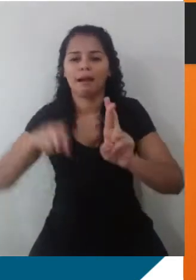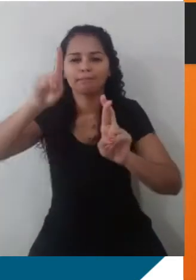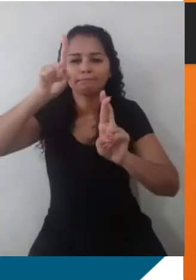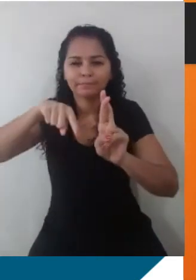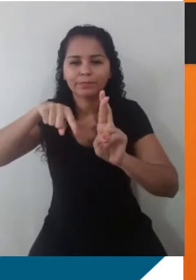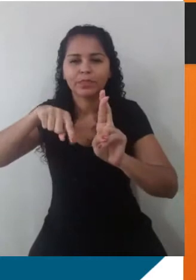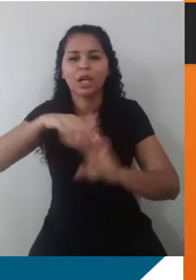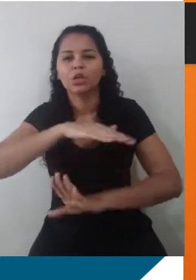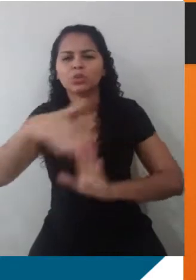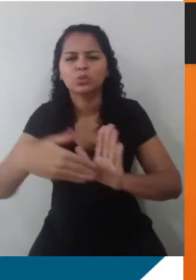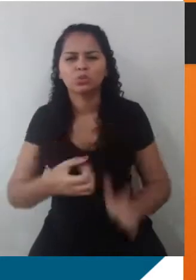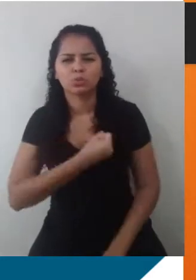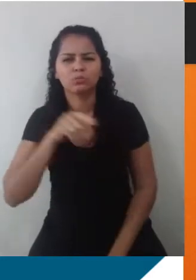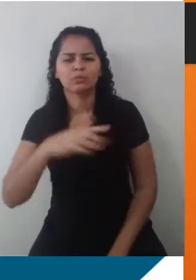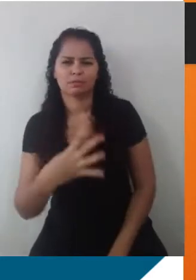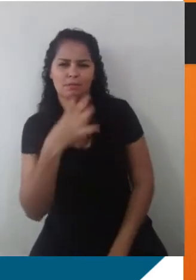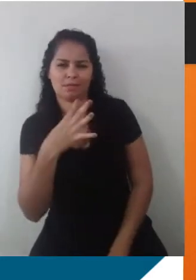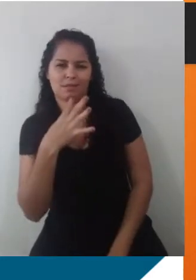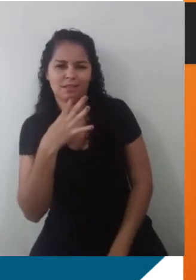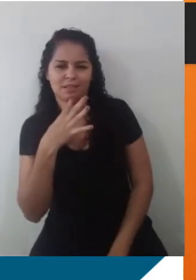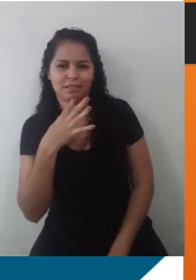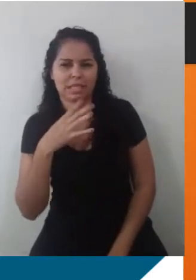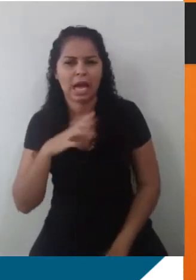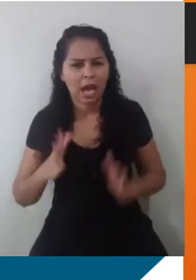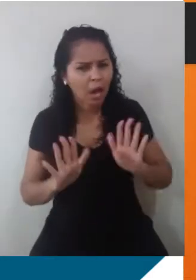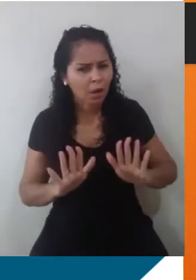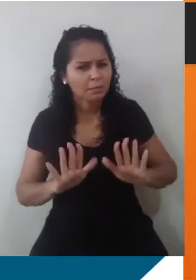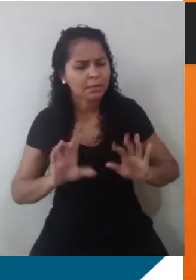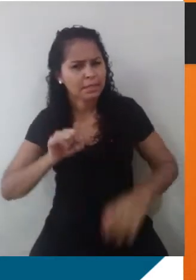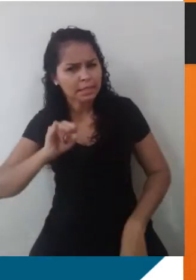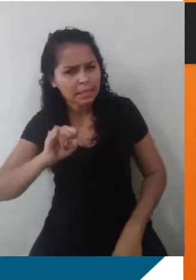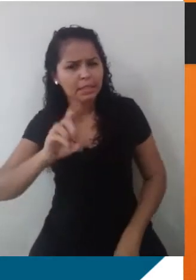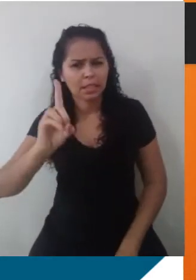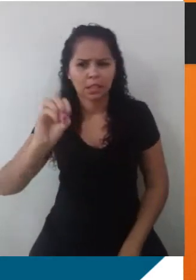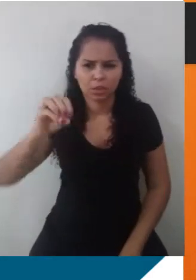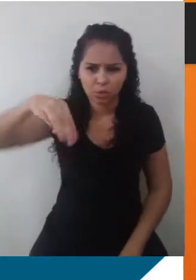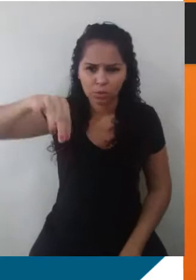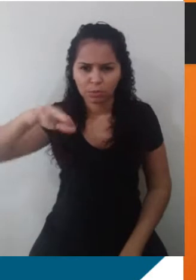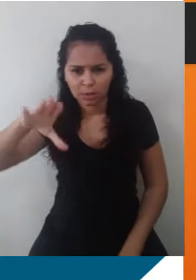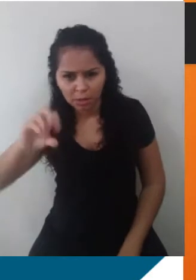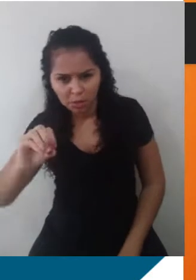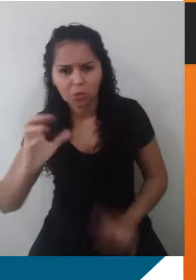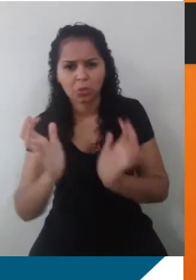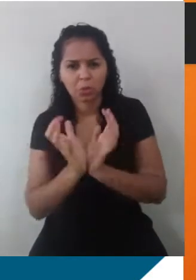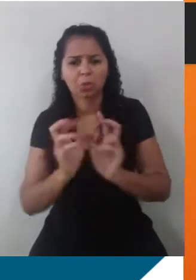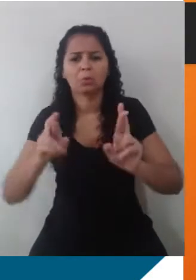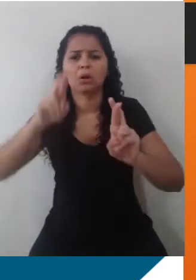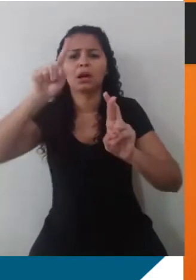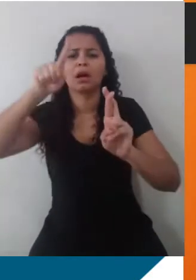você conhece. Mas e aí? Se o domínio for o conjunto dos reais, como será que fica